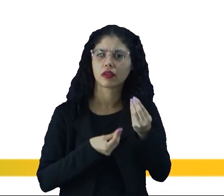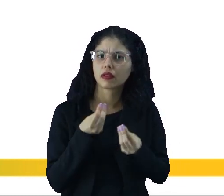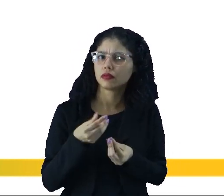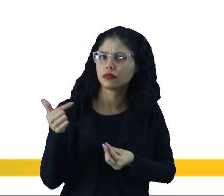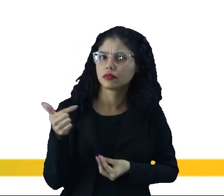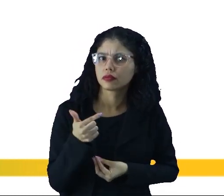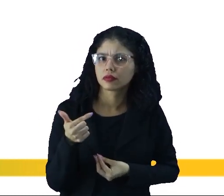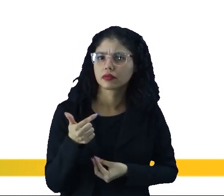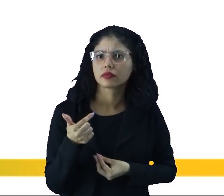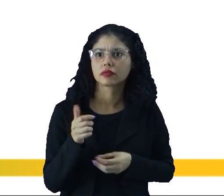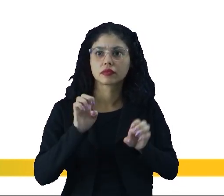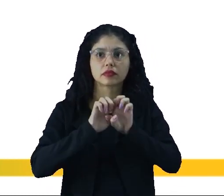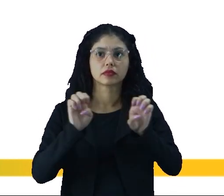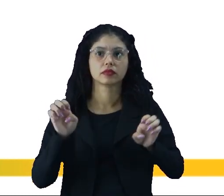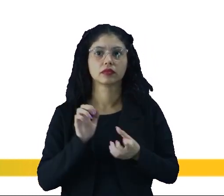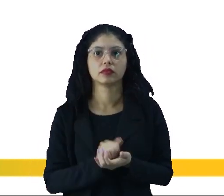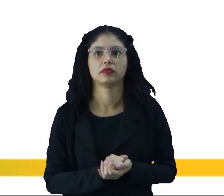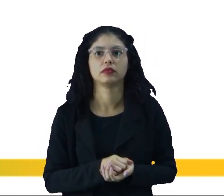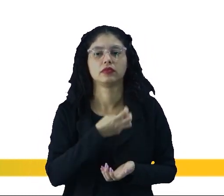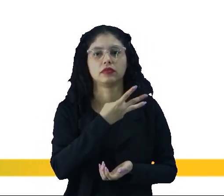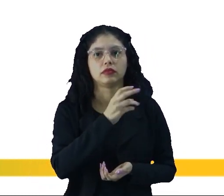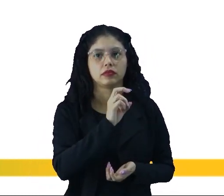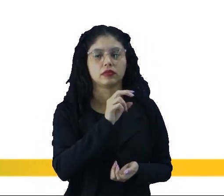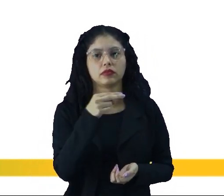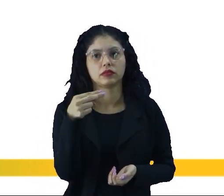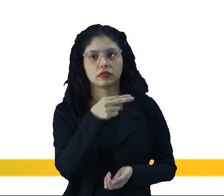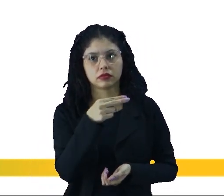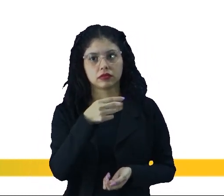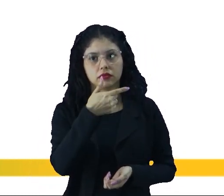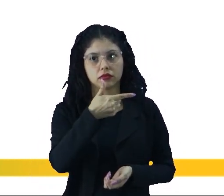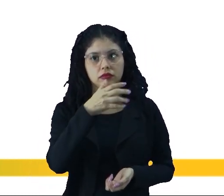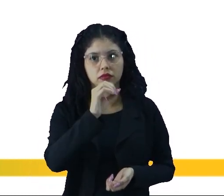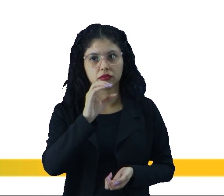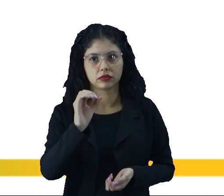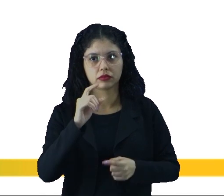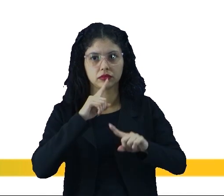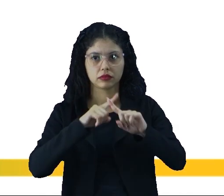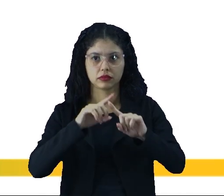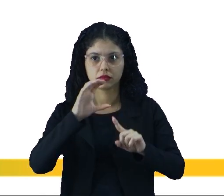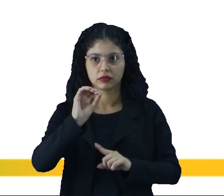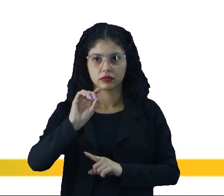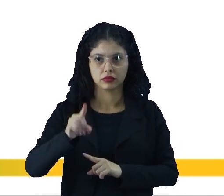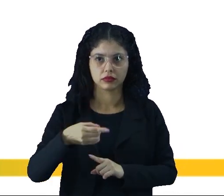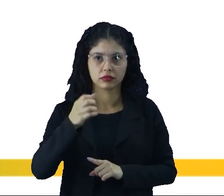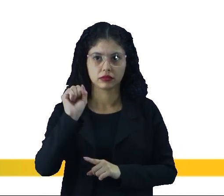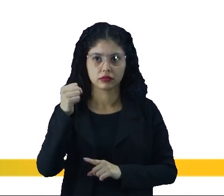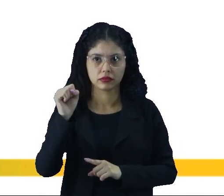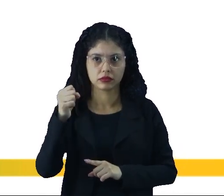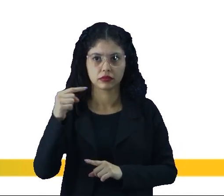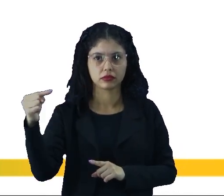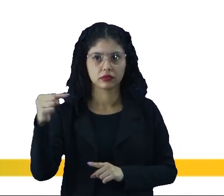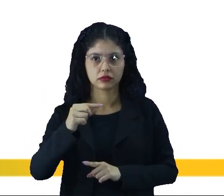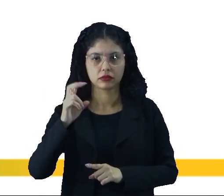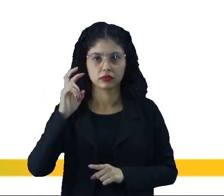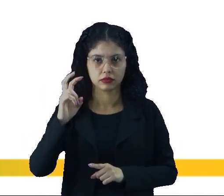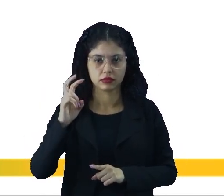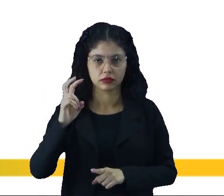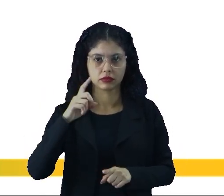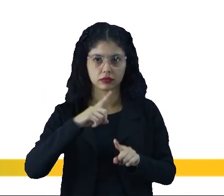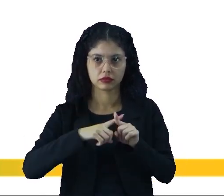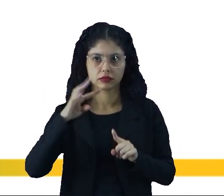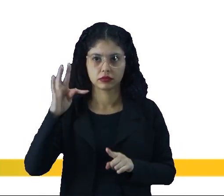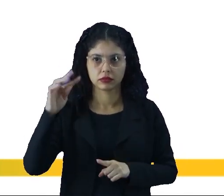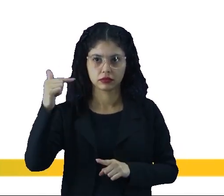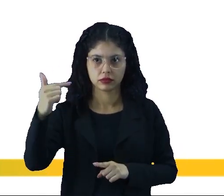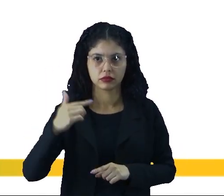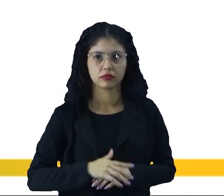nossa segunda equação? Vai ficar assim, ó. 35 igual a 200 vezes 0,8